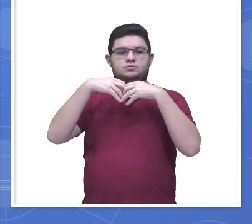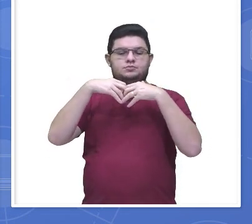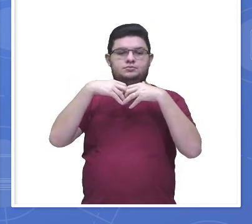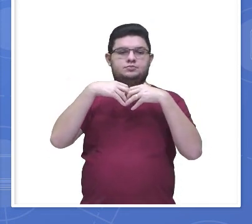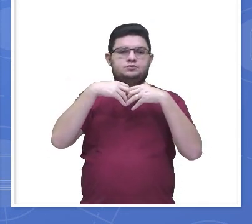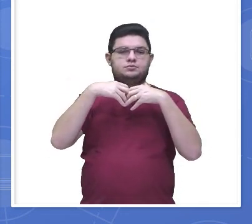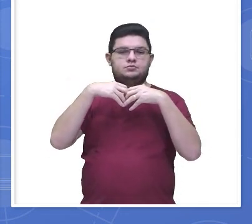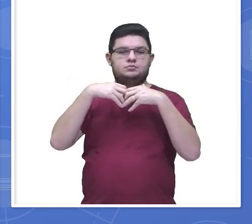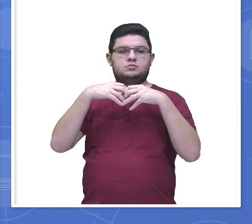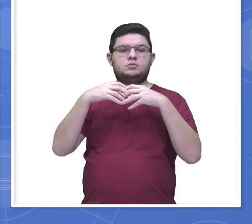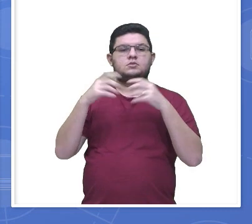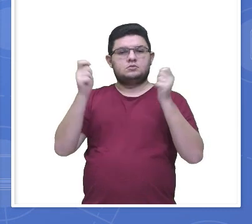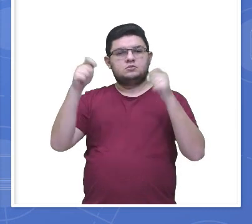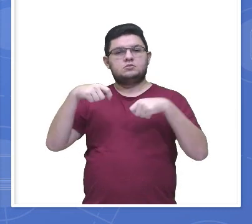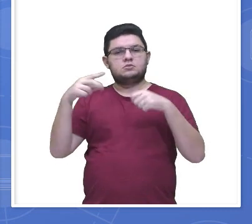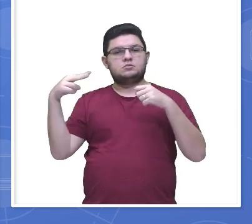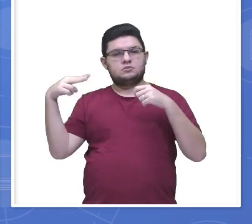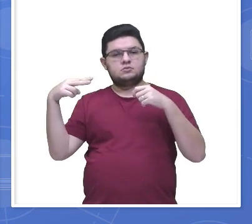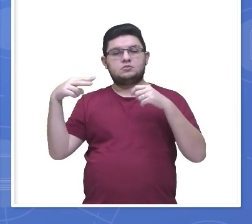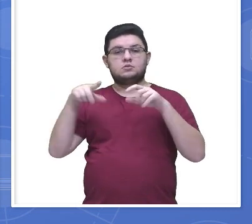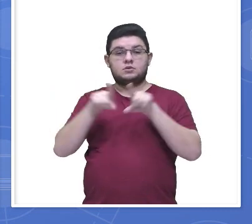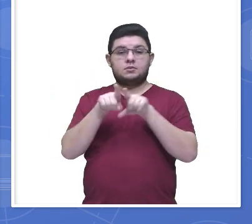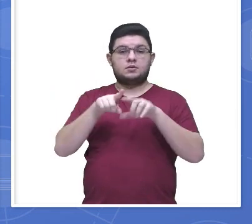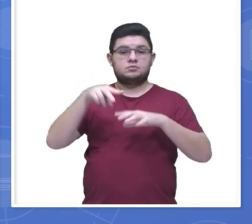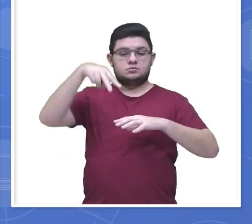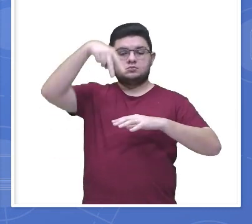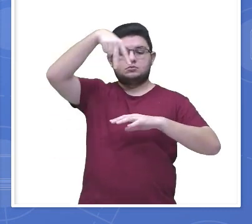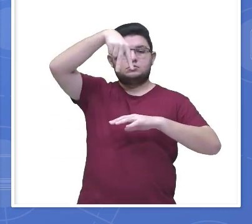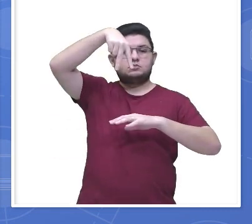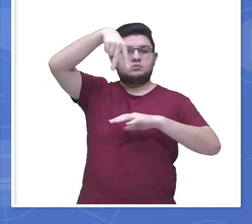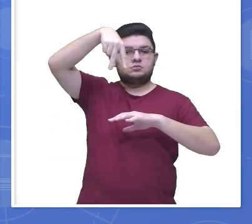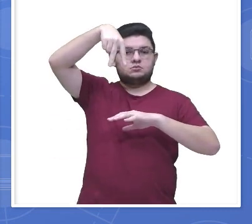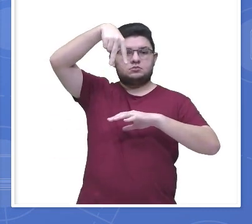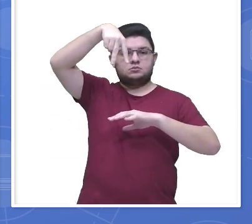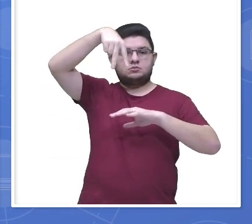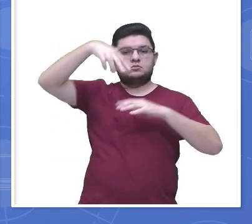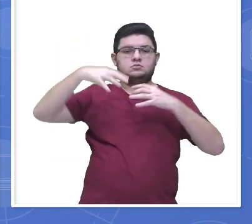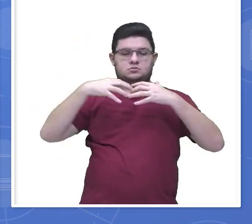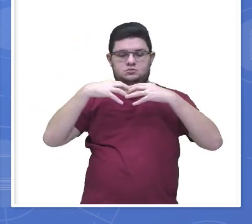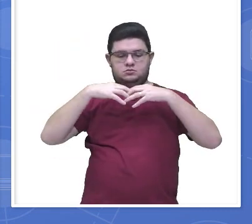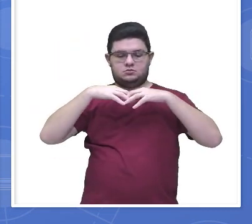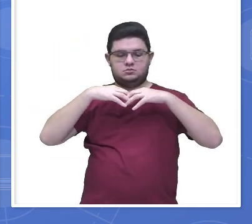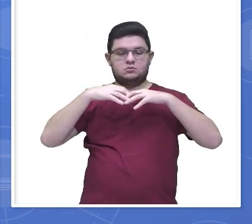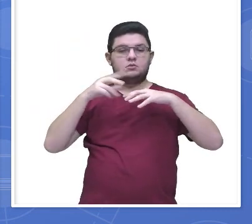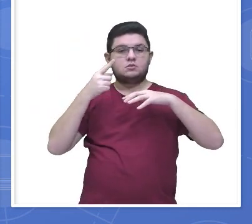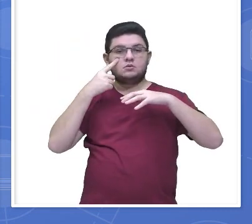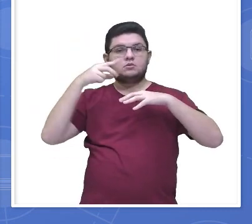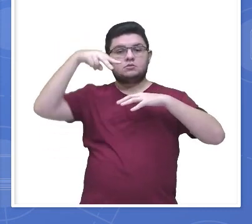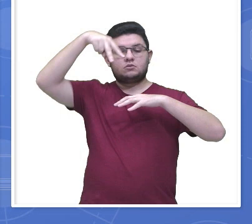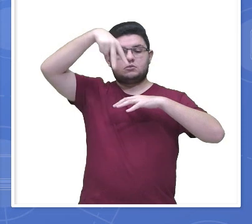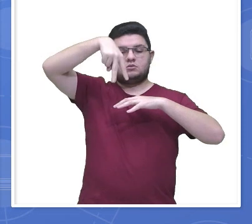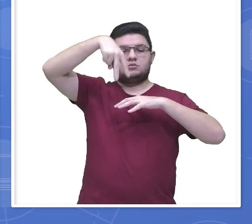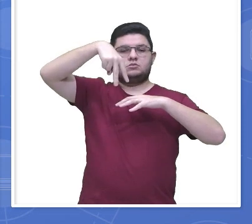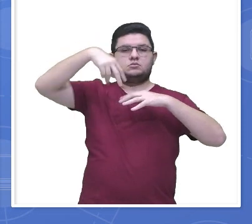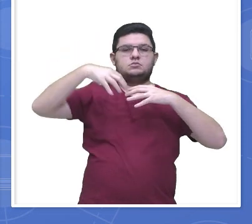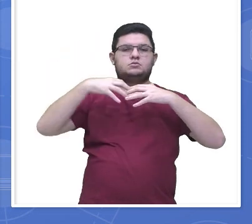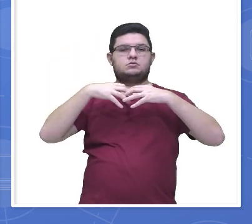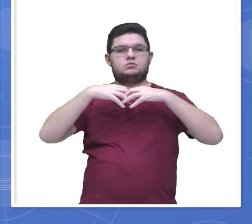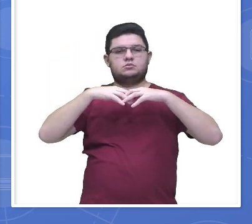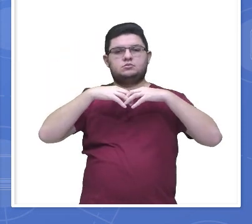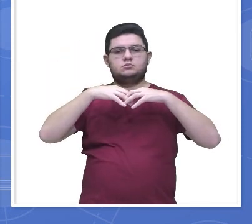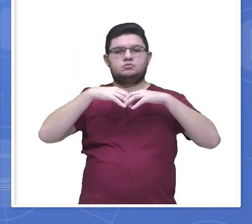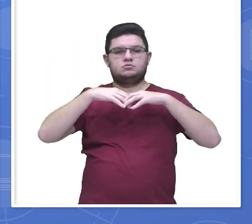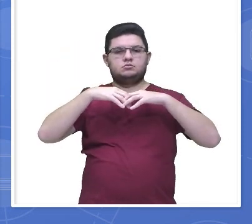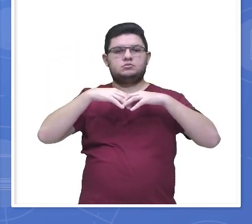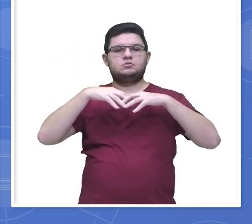nosso cérebro, e uma visão superior, onde a gente consegue visualizar também o nosso cérebro